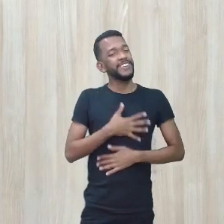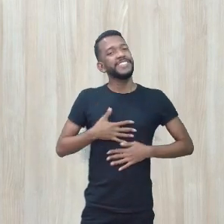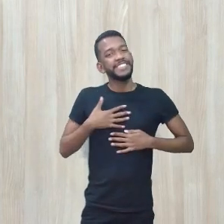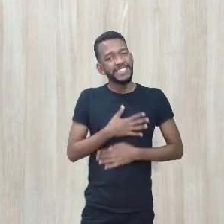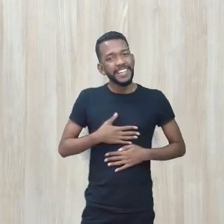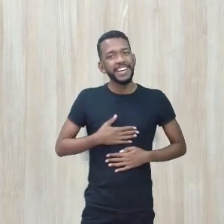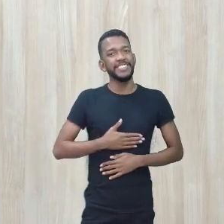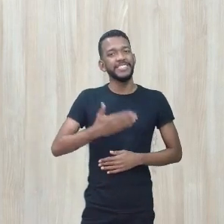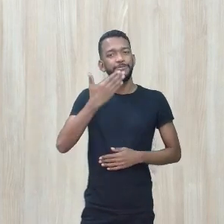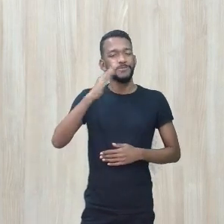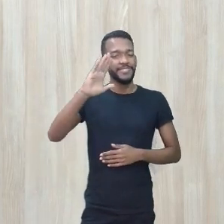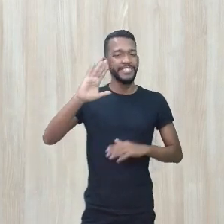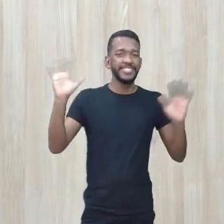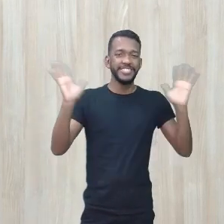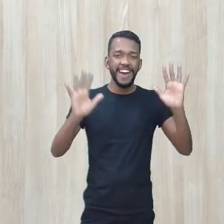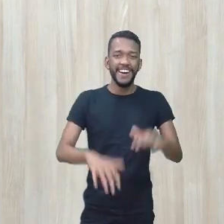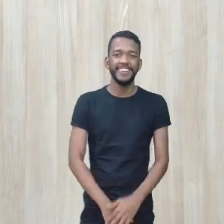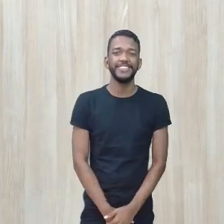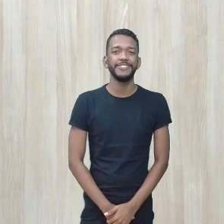gostado. Tchau!